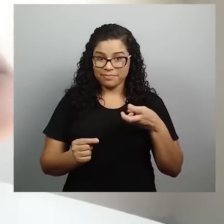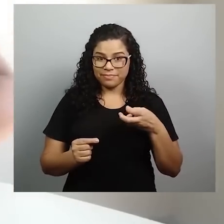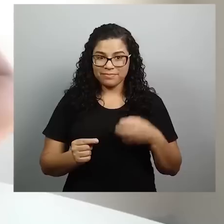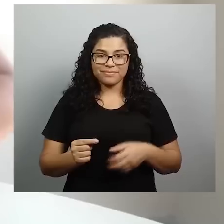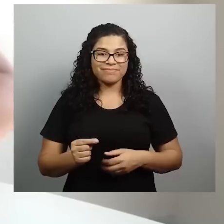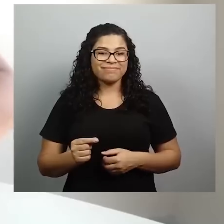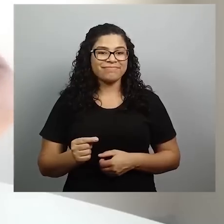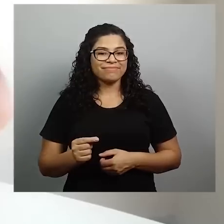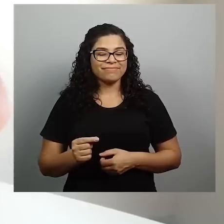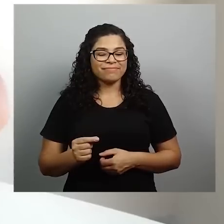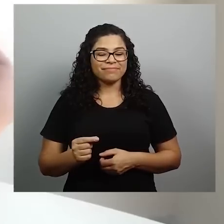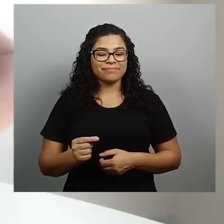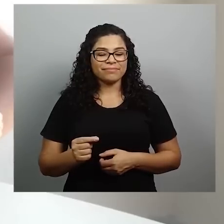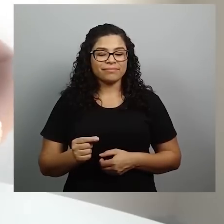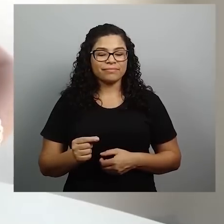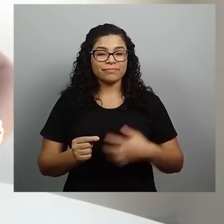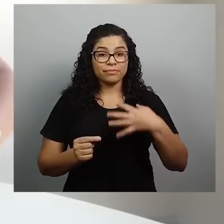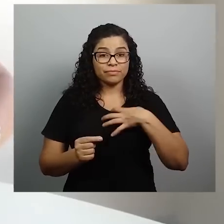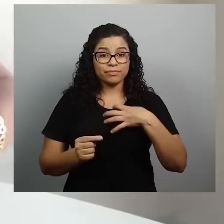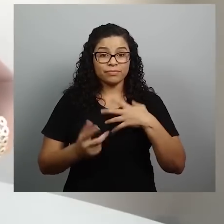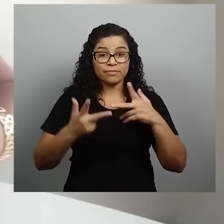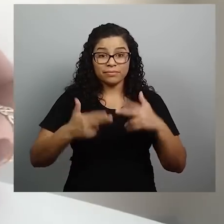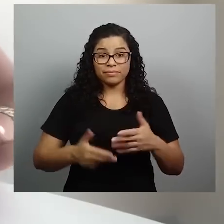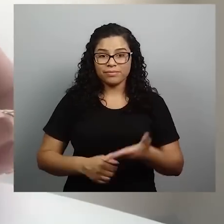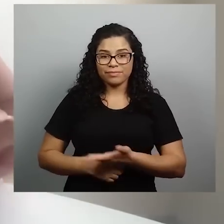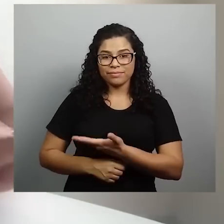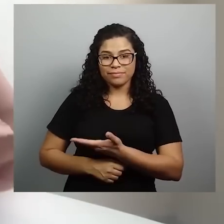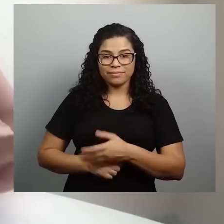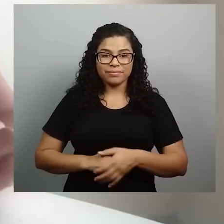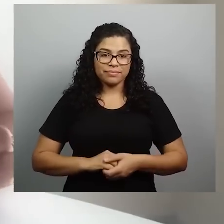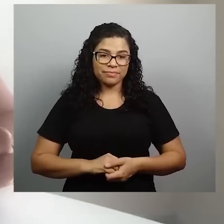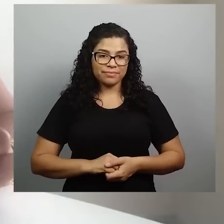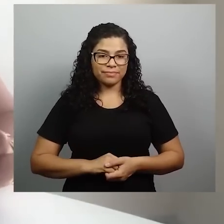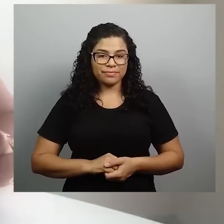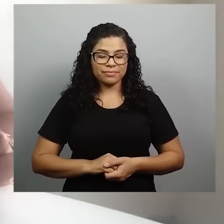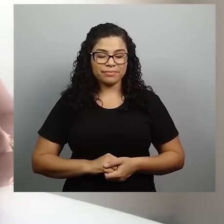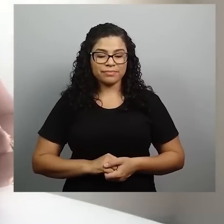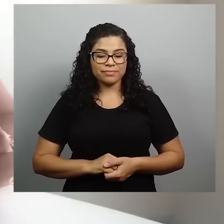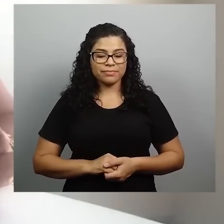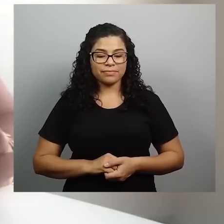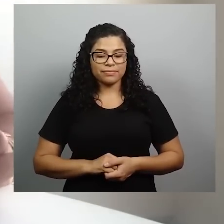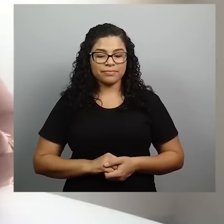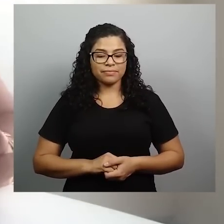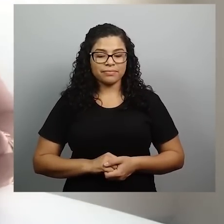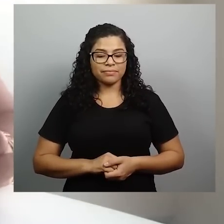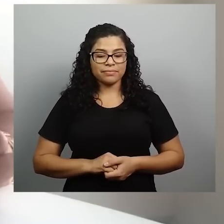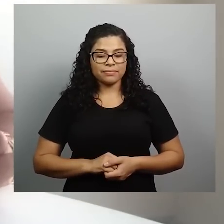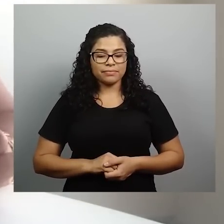folha, percebe? Ela ficará assim.